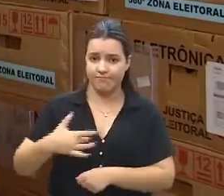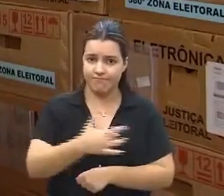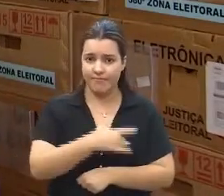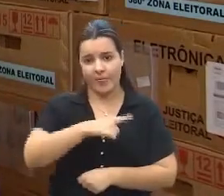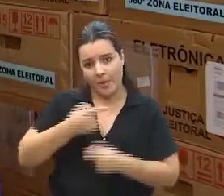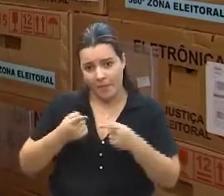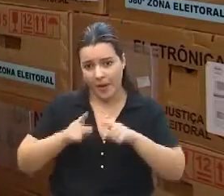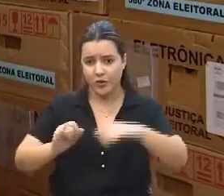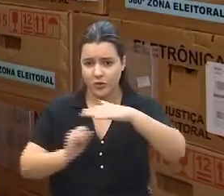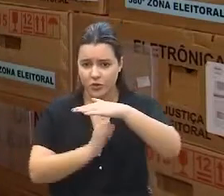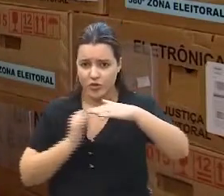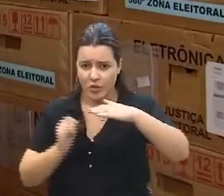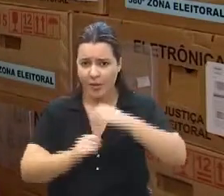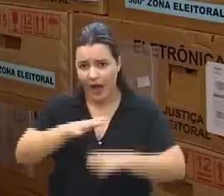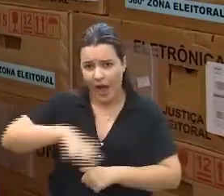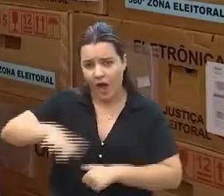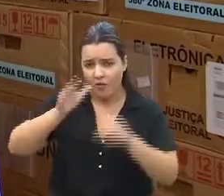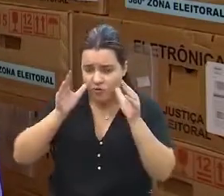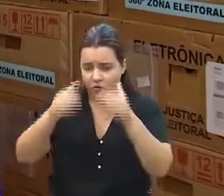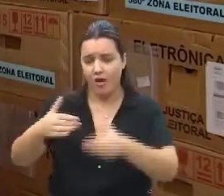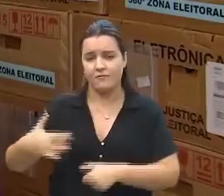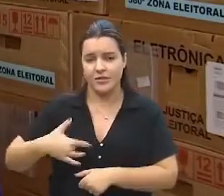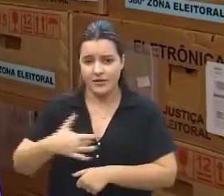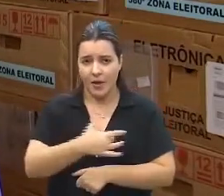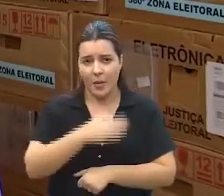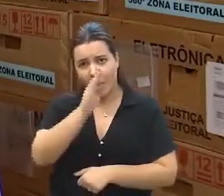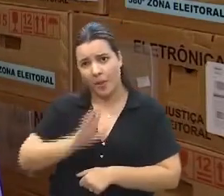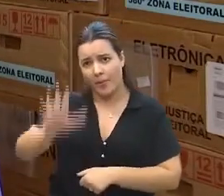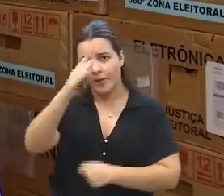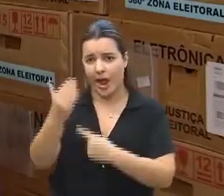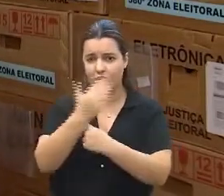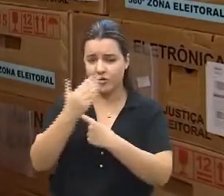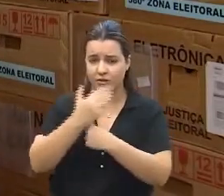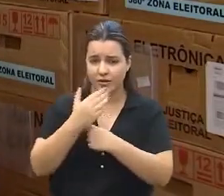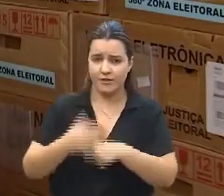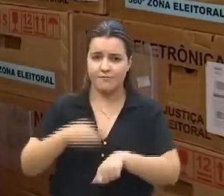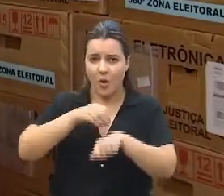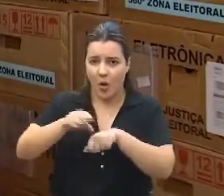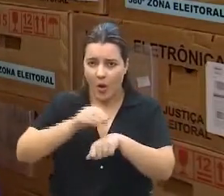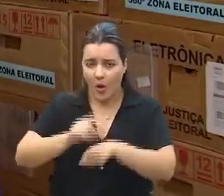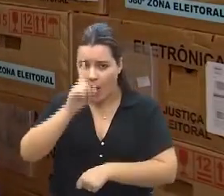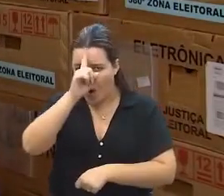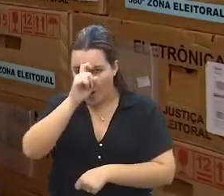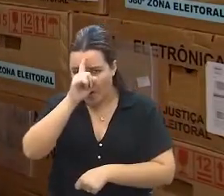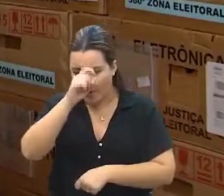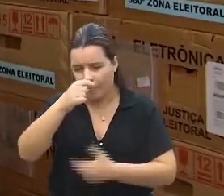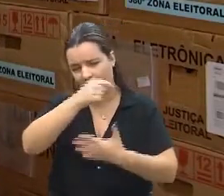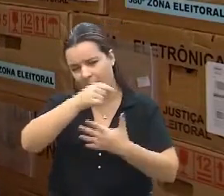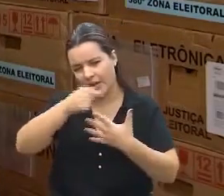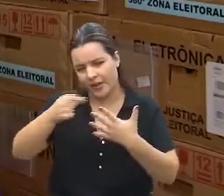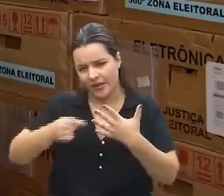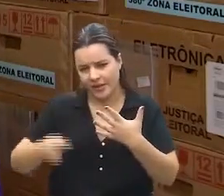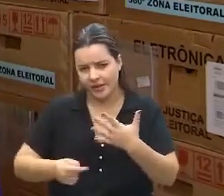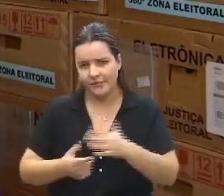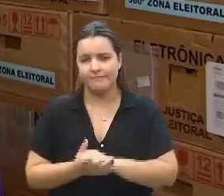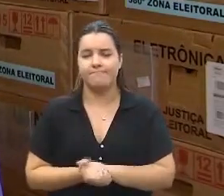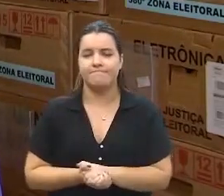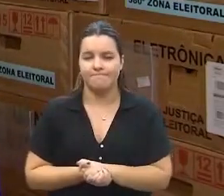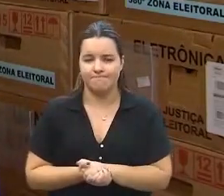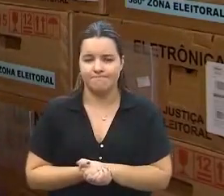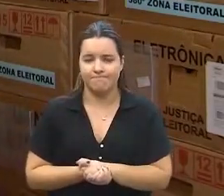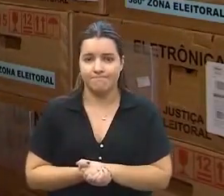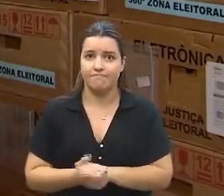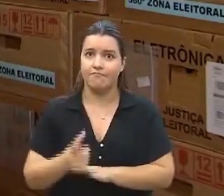desenvolvido em parceria com grandes instituições de saúde do Brasil. O Hospital Sírio-Libanês, o Albert Einstein, a Fundação Oswaldo